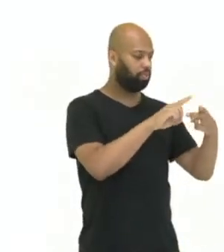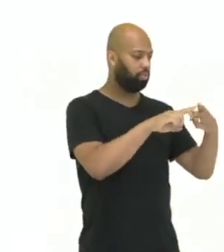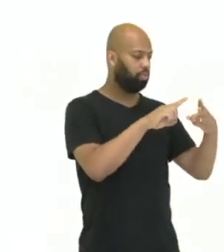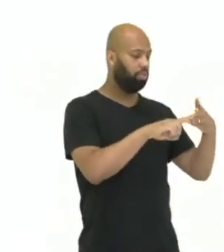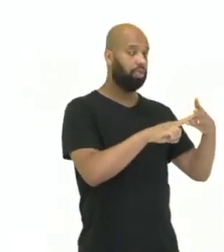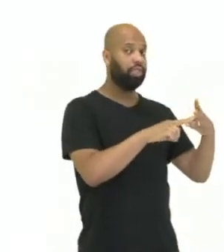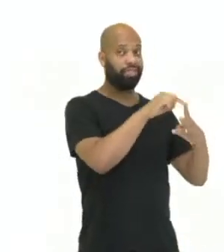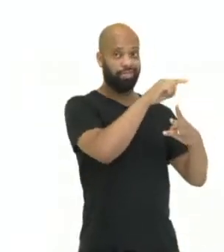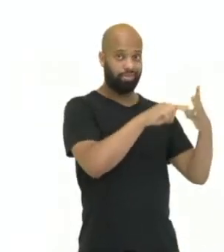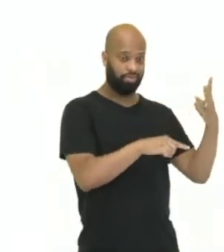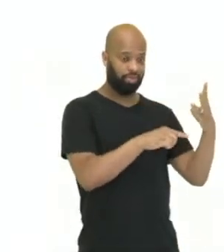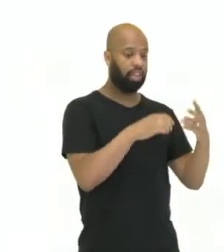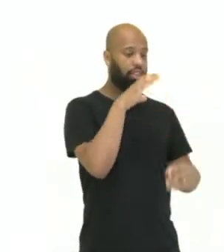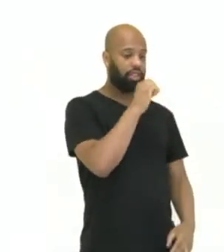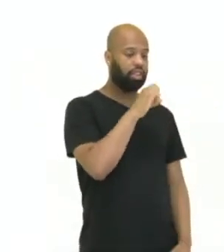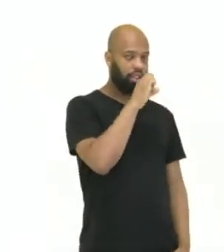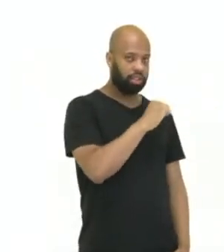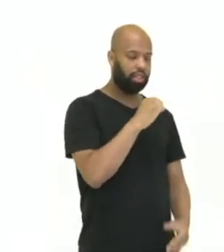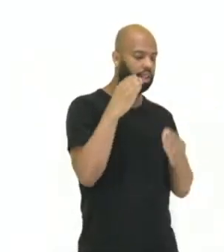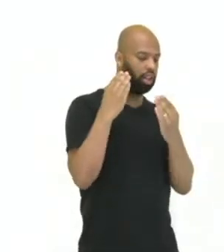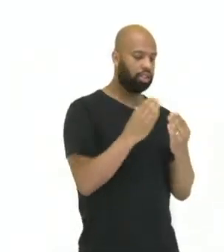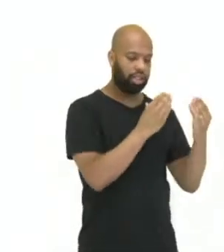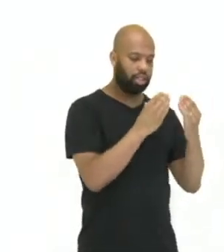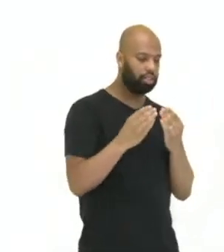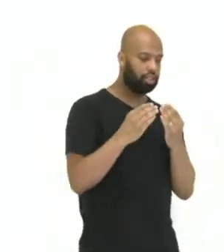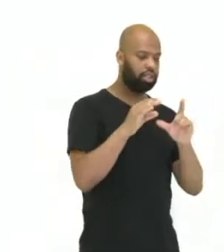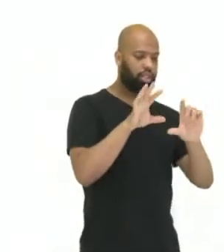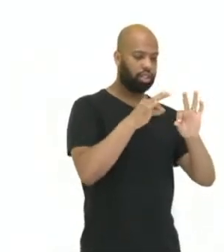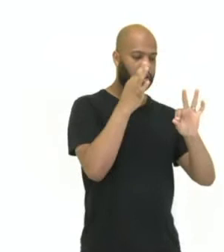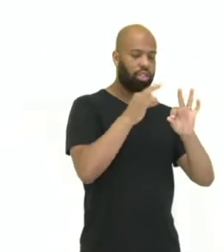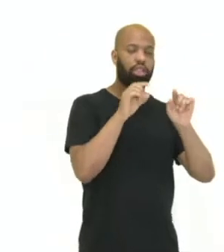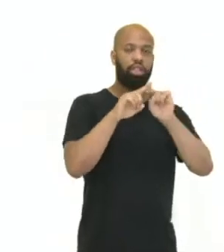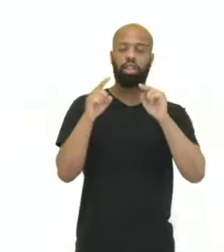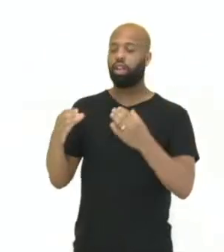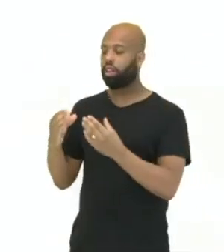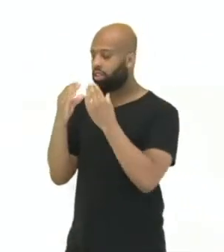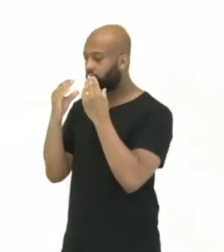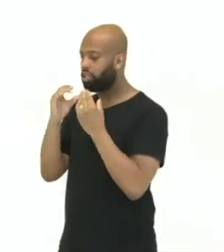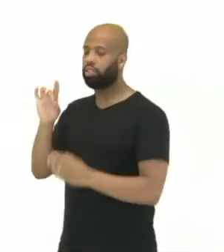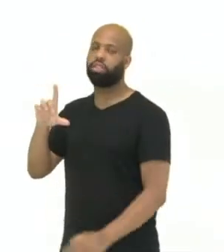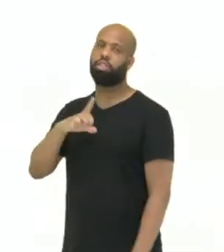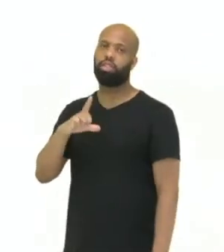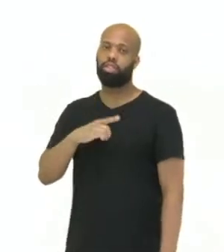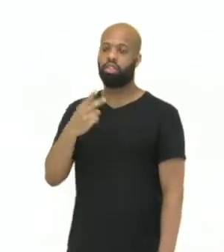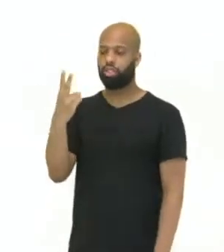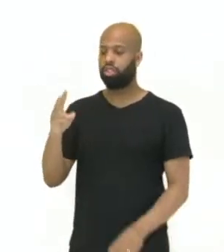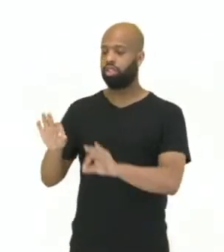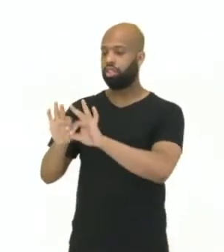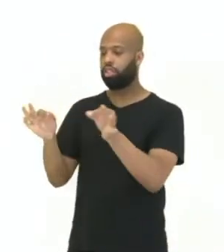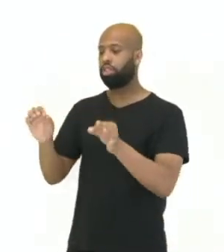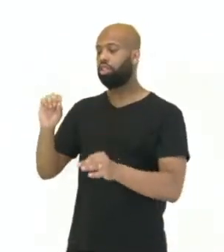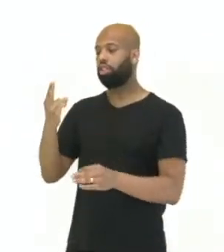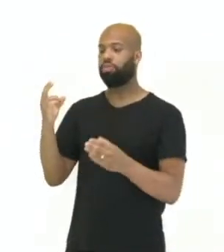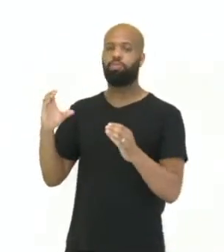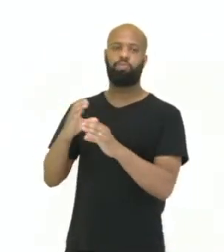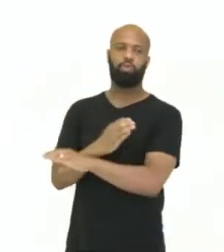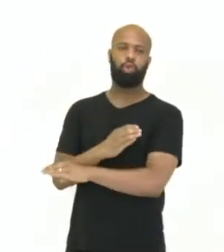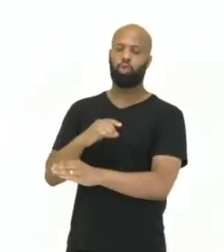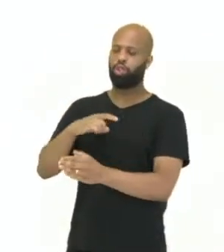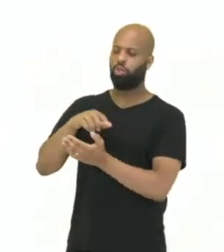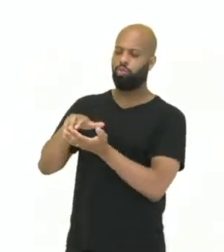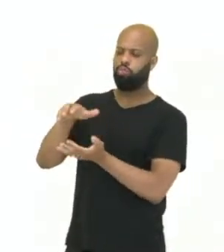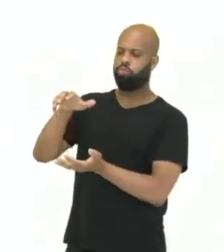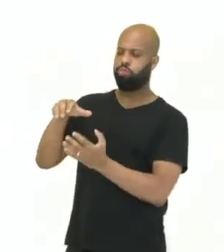No entanto, a lanchonete só faz 2 tipos de sanduíche. O simples ou o completo. Quantas